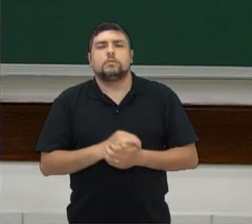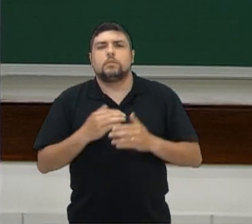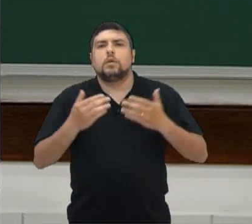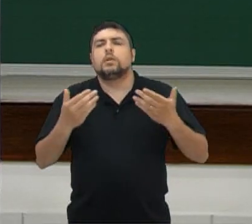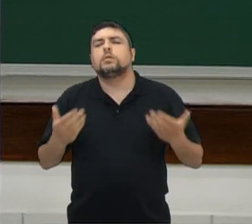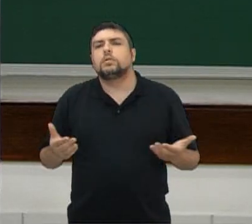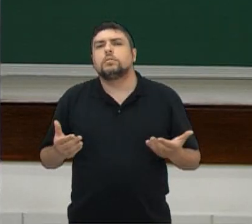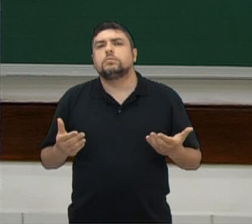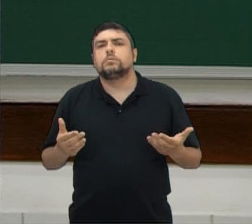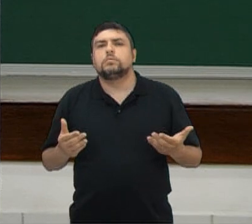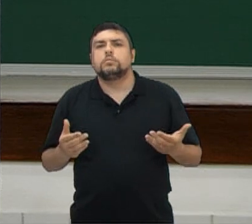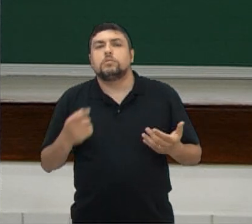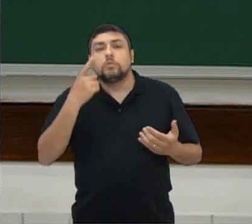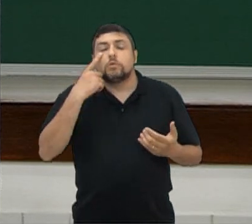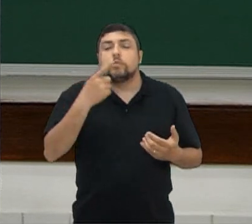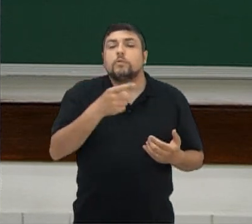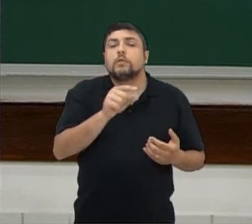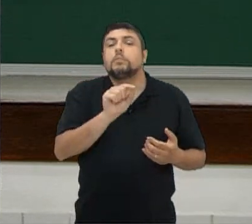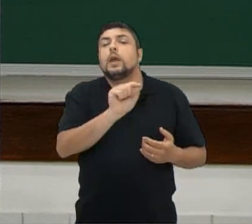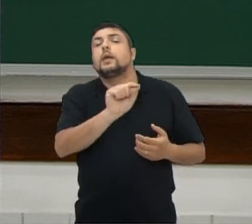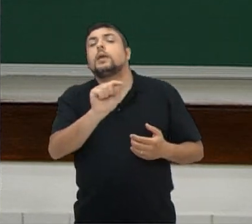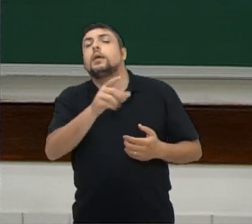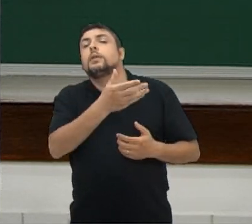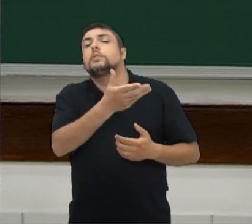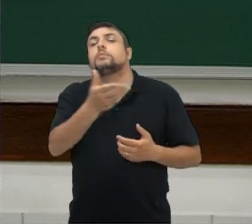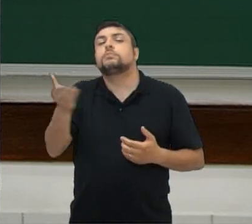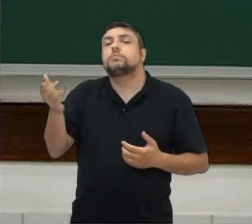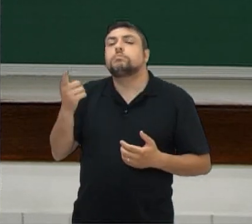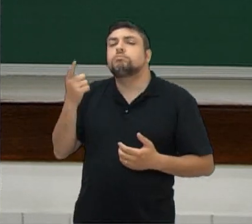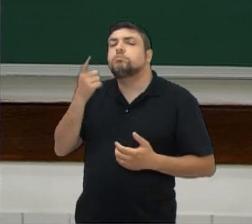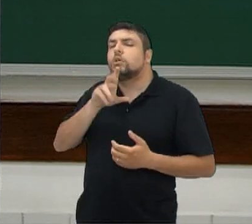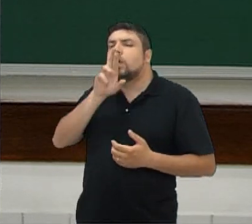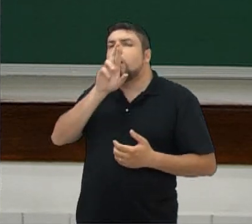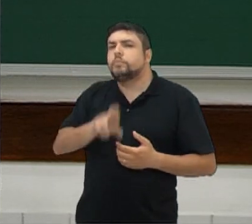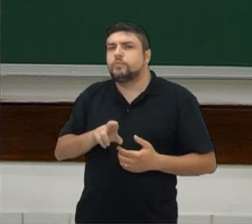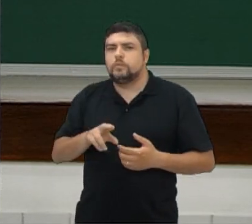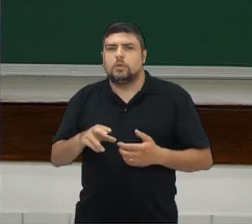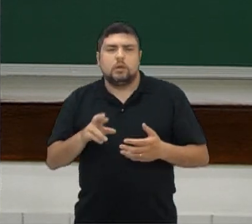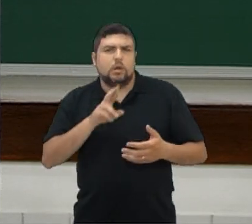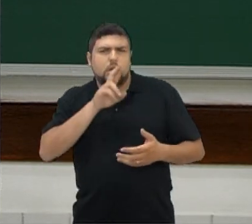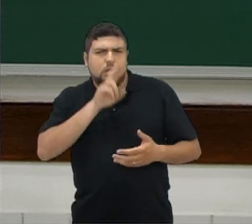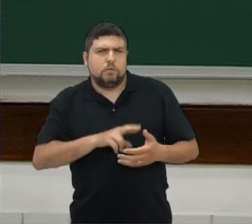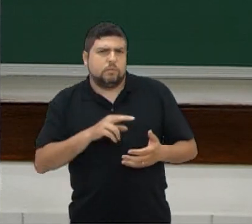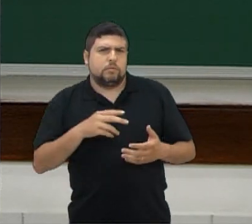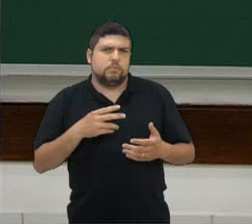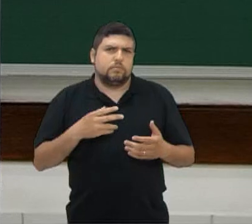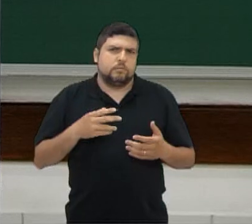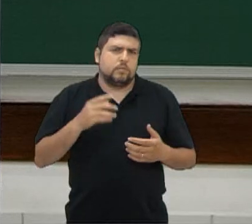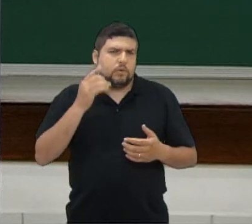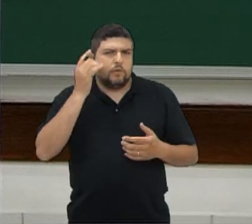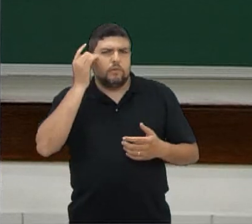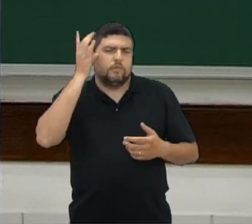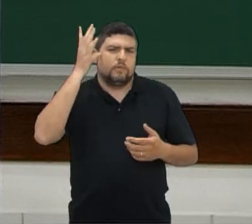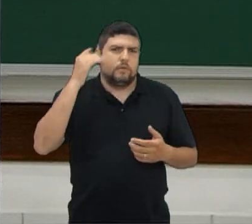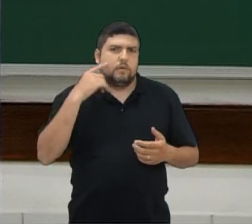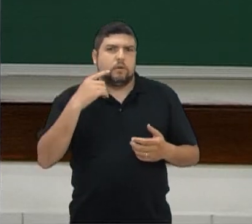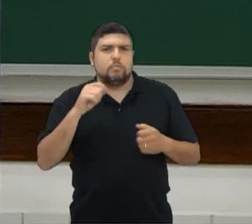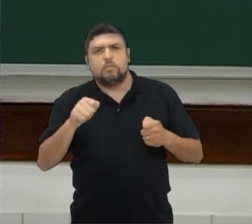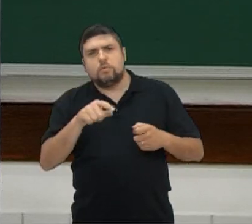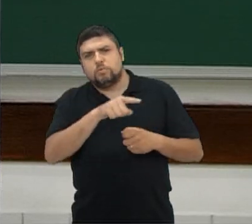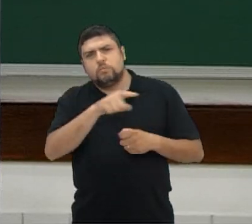que conseguiu acertar essa questão. Né? A resposta é aproximada, vocês podem ter escrito aí de outra forma, né?